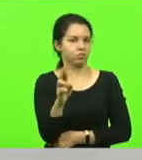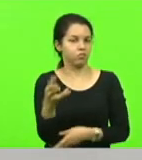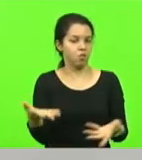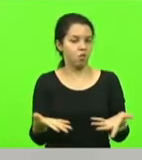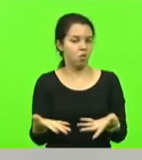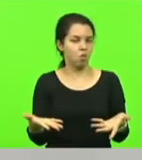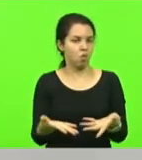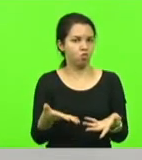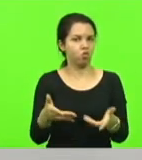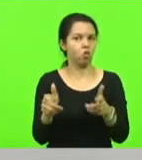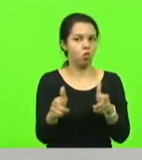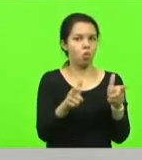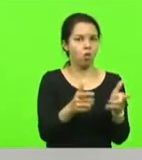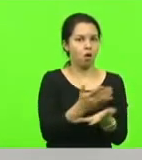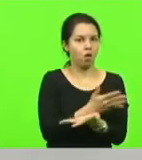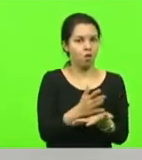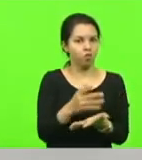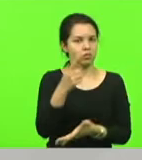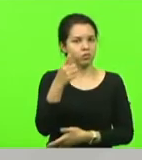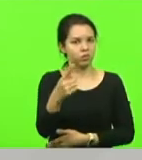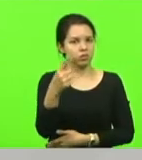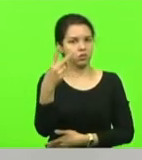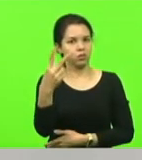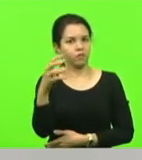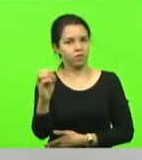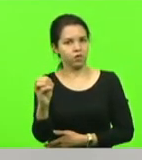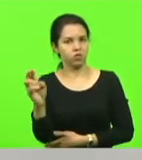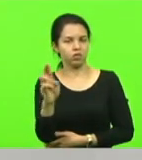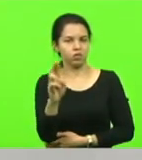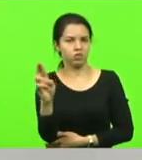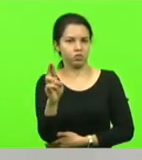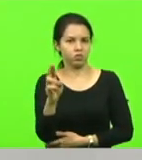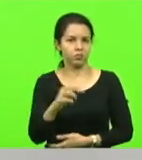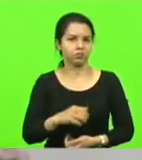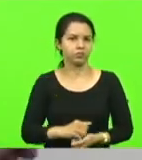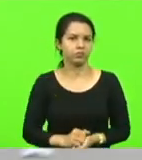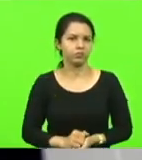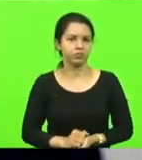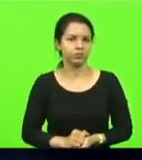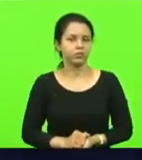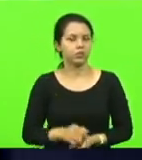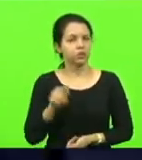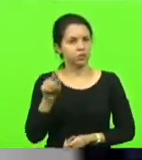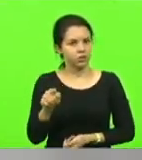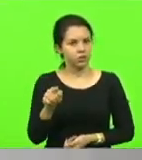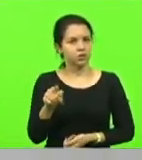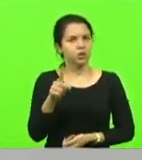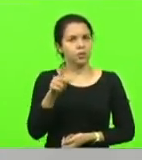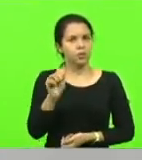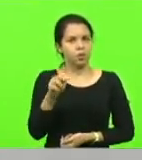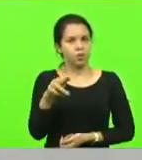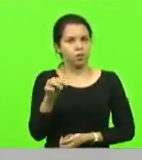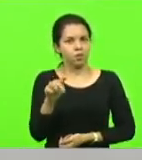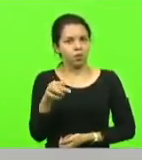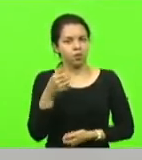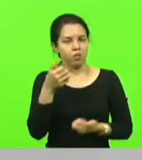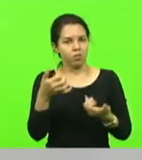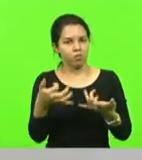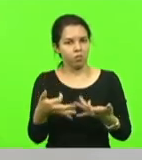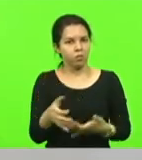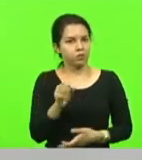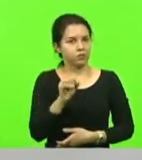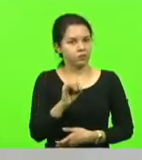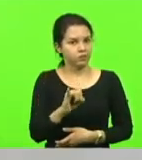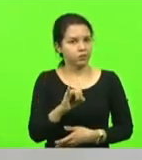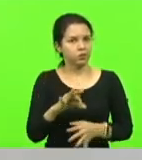custa R$ 120,00. O mesmo Paulo Guedes que dizia que se, se fizessem tudo